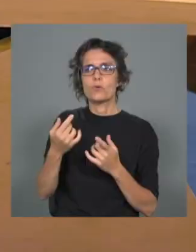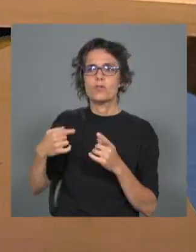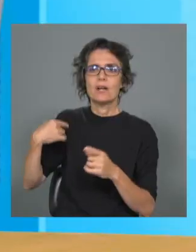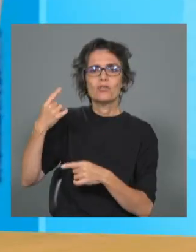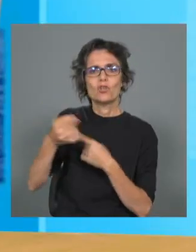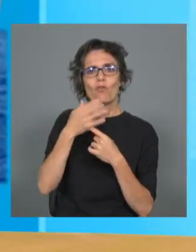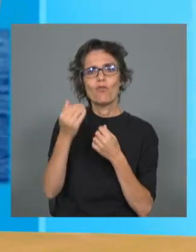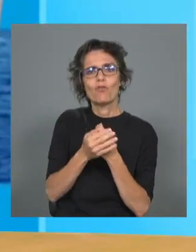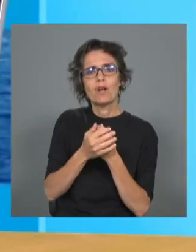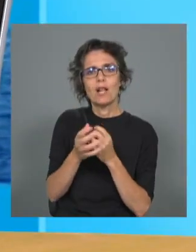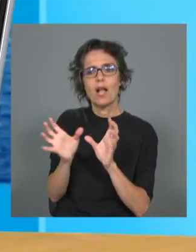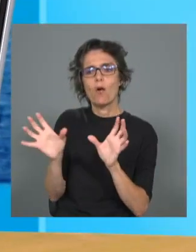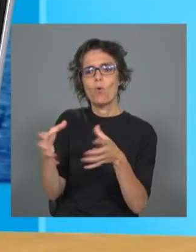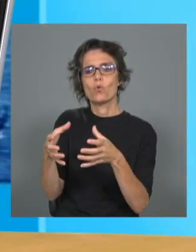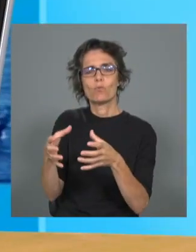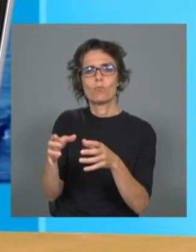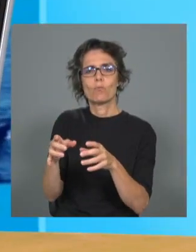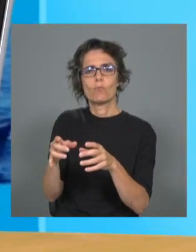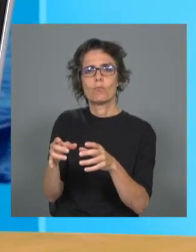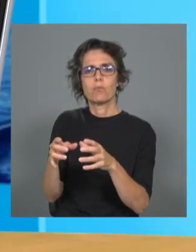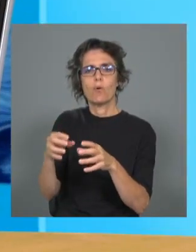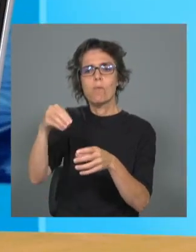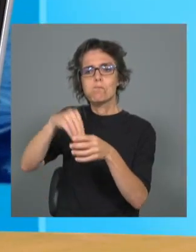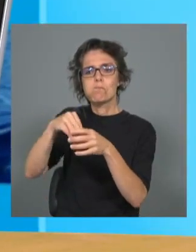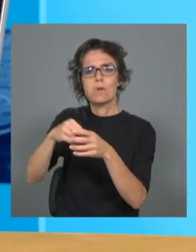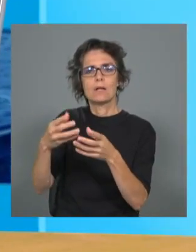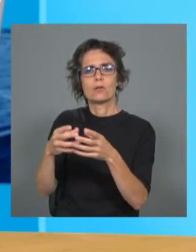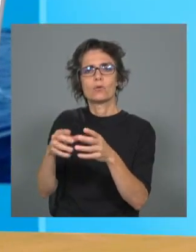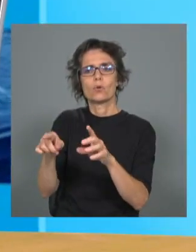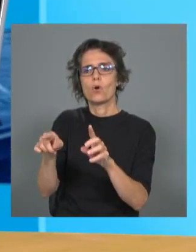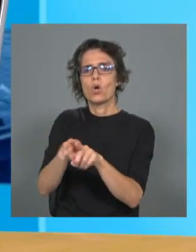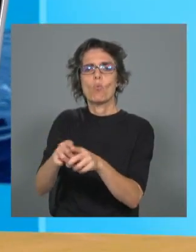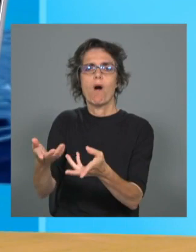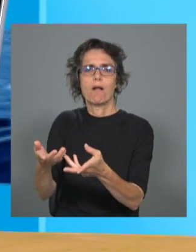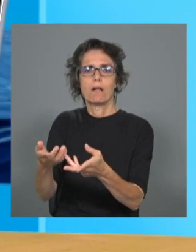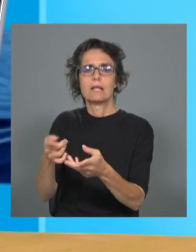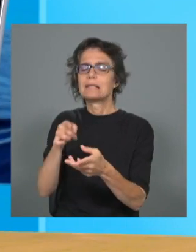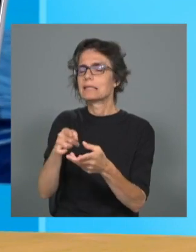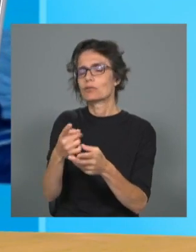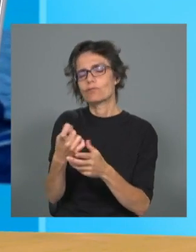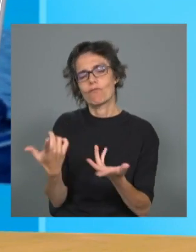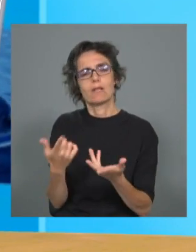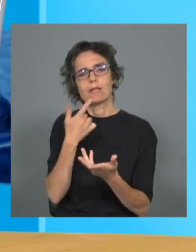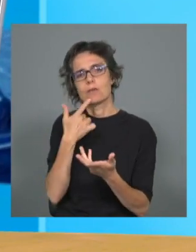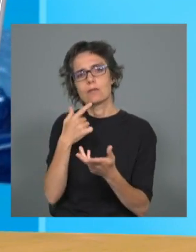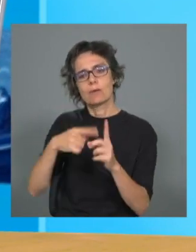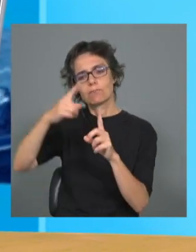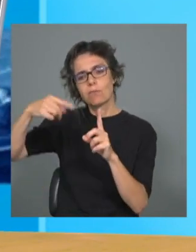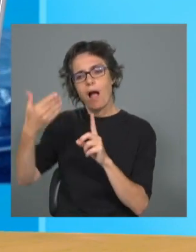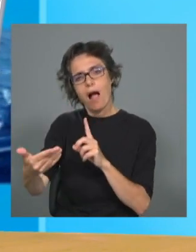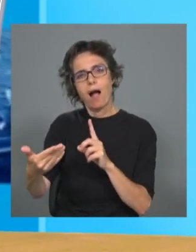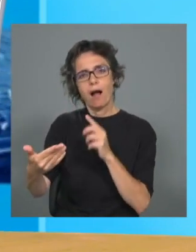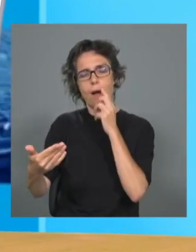é um grupo homogéneo também, de facto, é uma lacuna na preparação da longevidade, porque